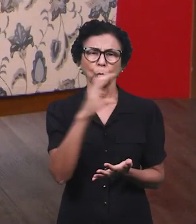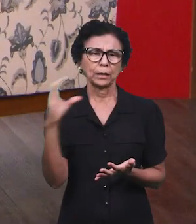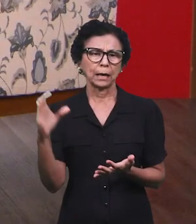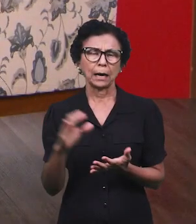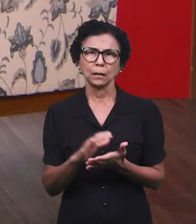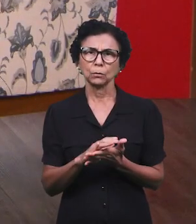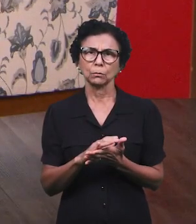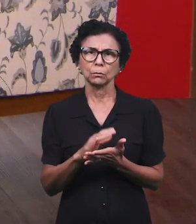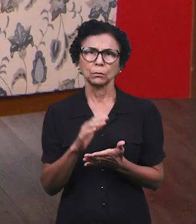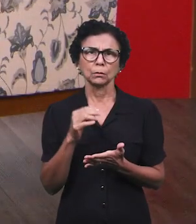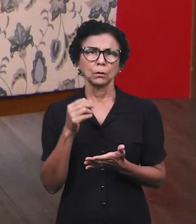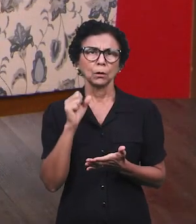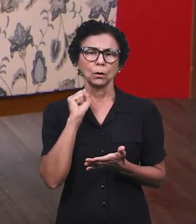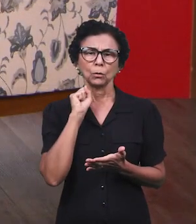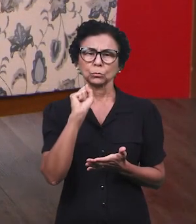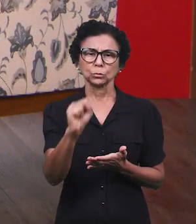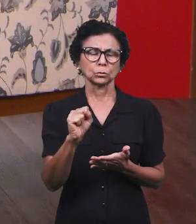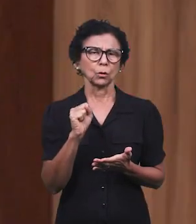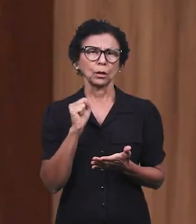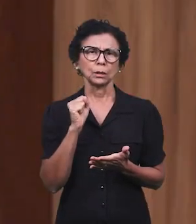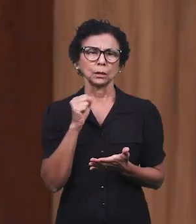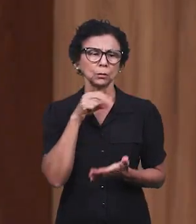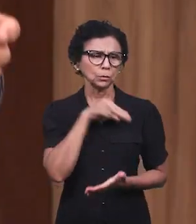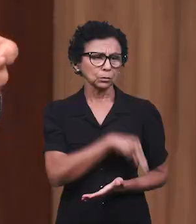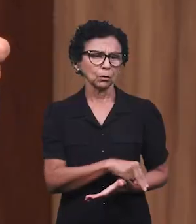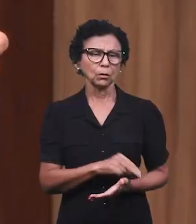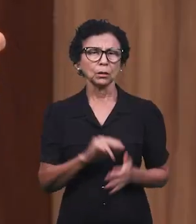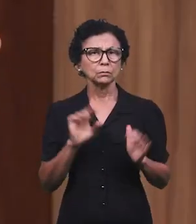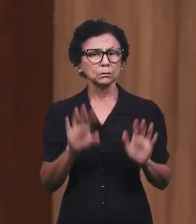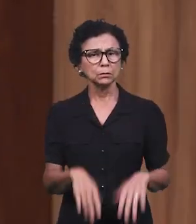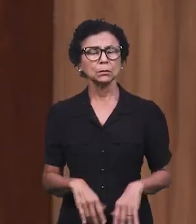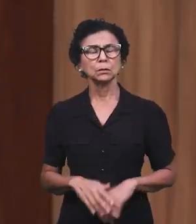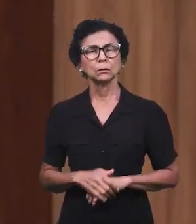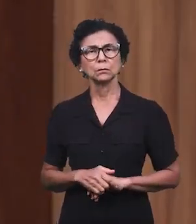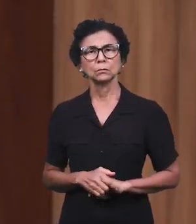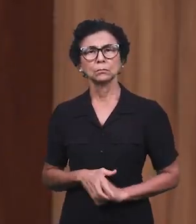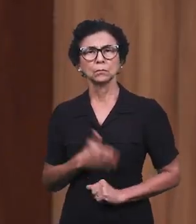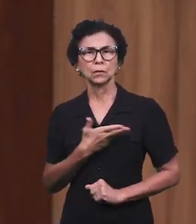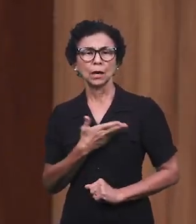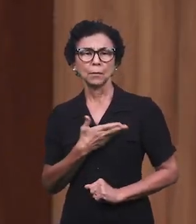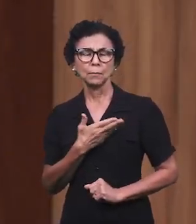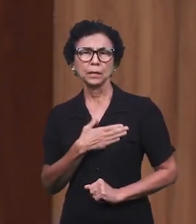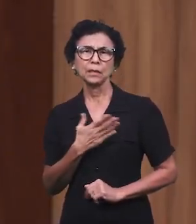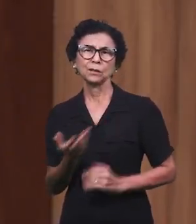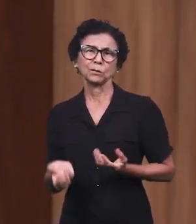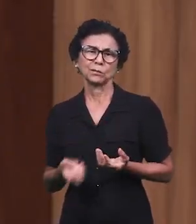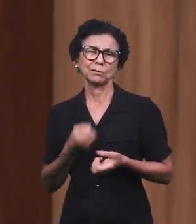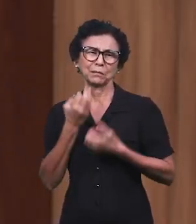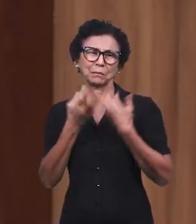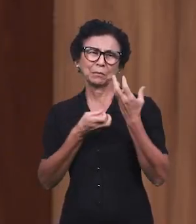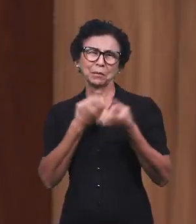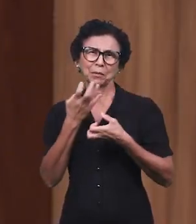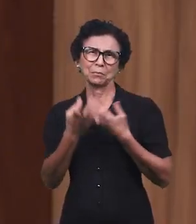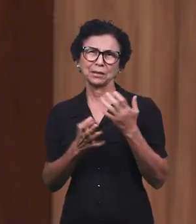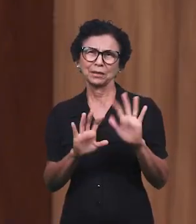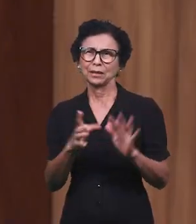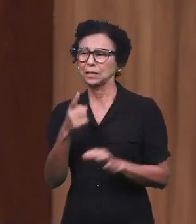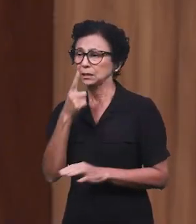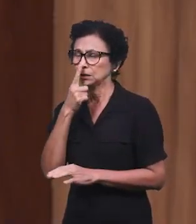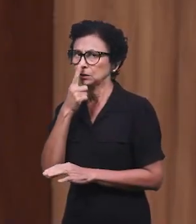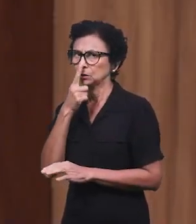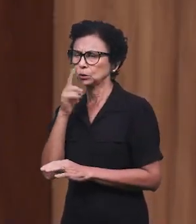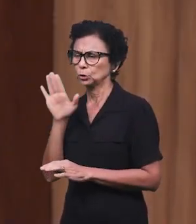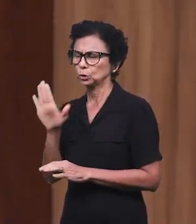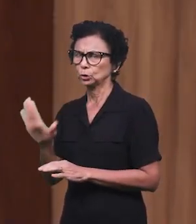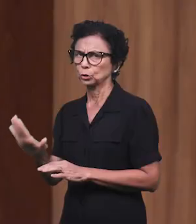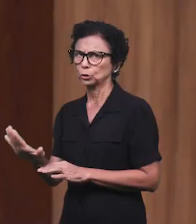disso, a esposa precisa de saber disso, até com amigos. Tem certas coisas que tem que ficar na intimidade do lar. Não pode sair de